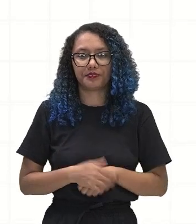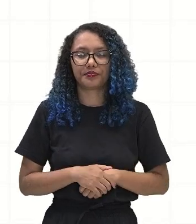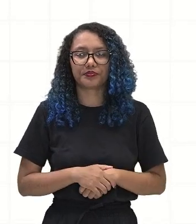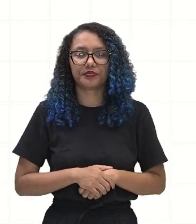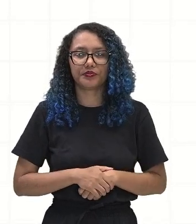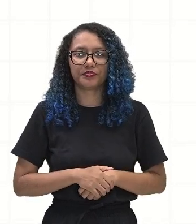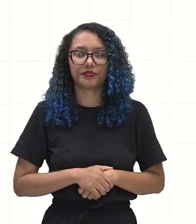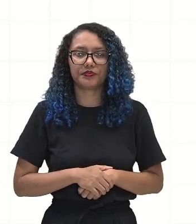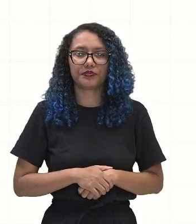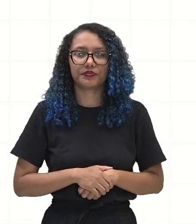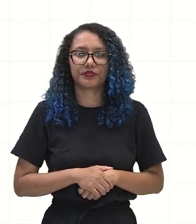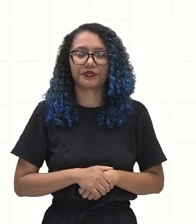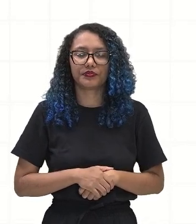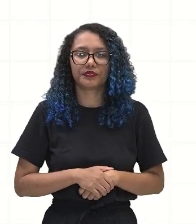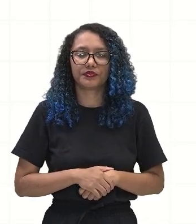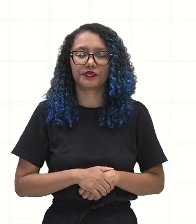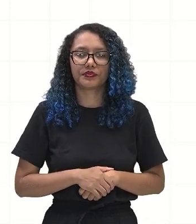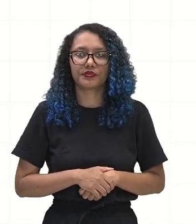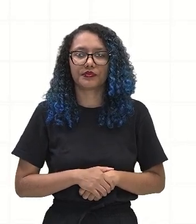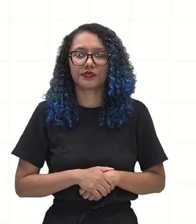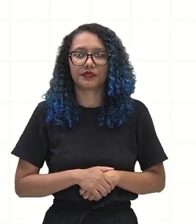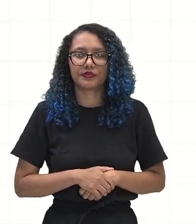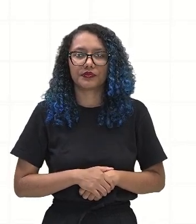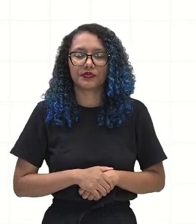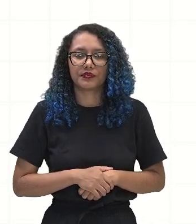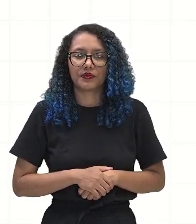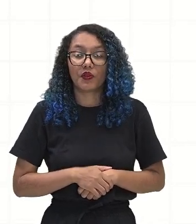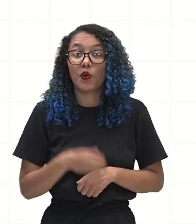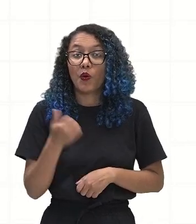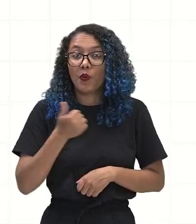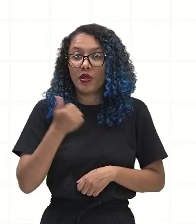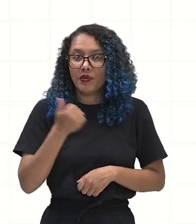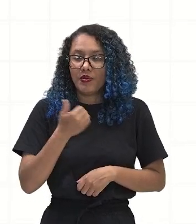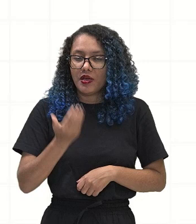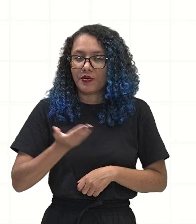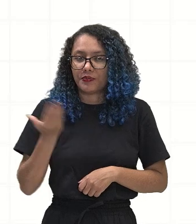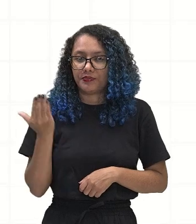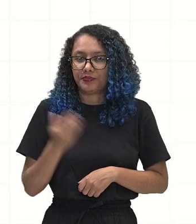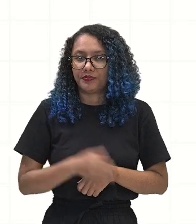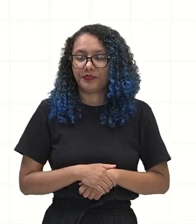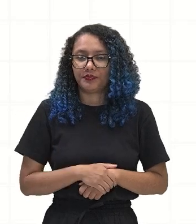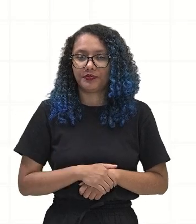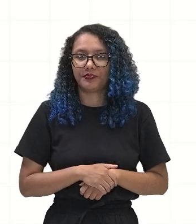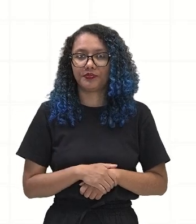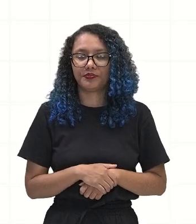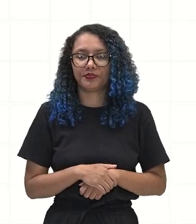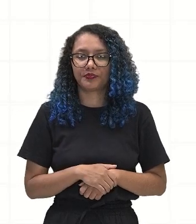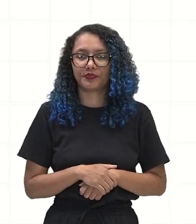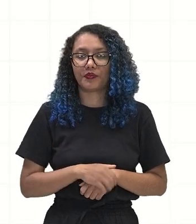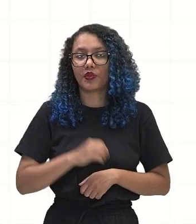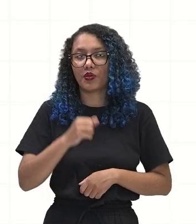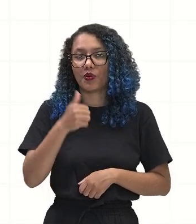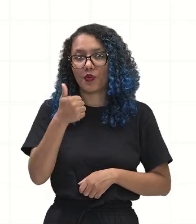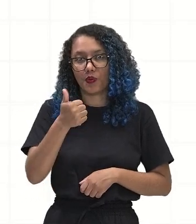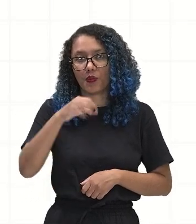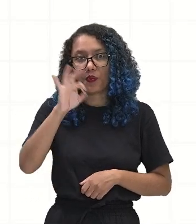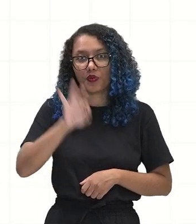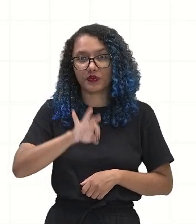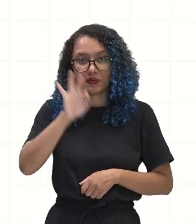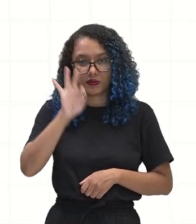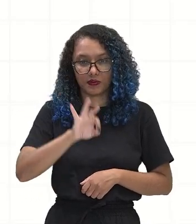primeiramente, né, nós vimos aqui, ó, a leitura, né, do símbolo. 1%.